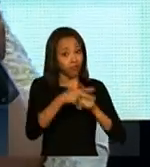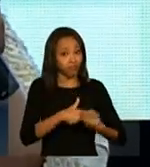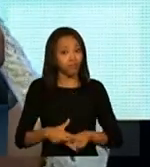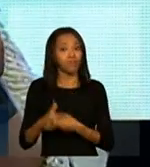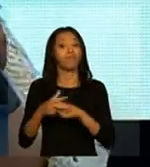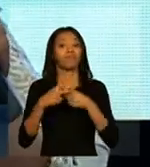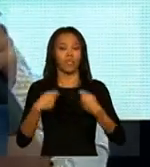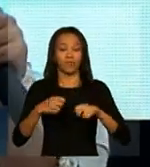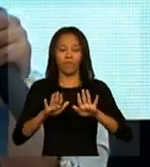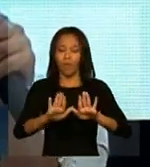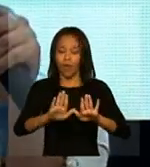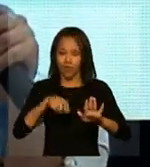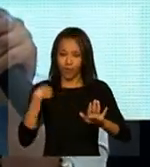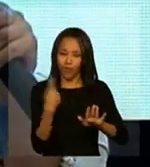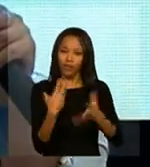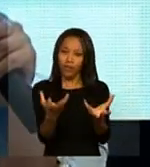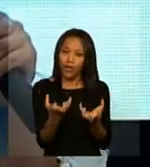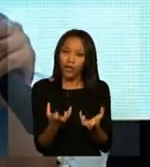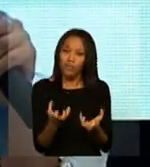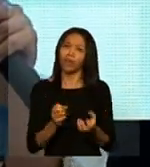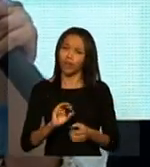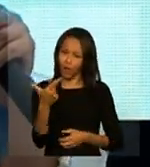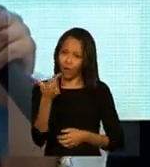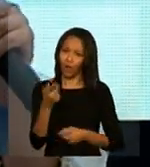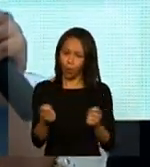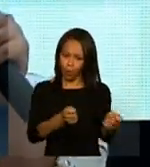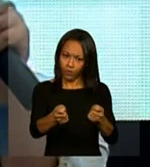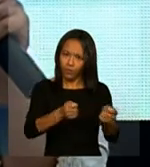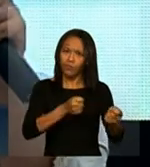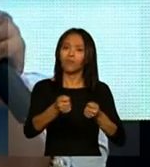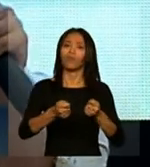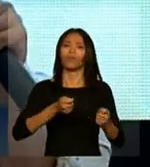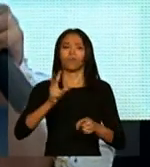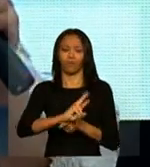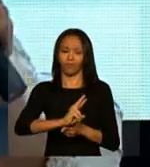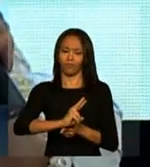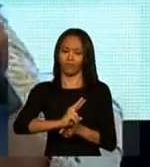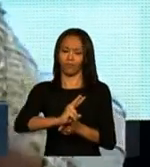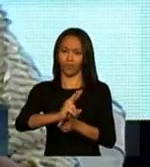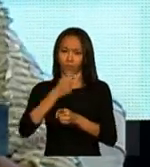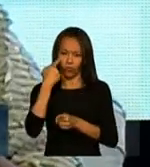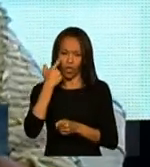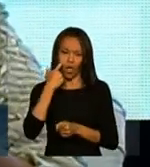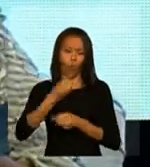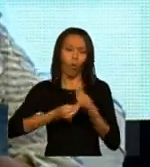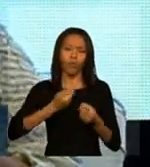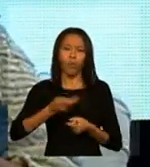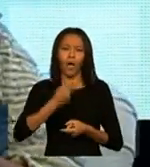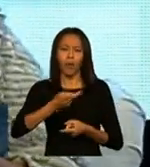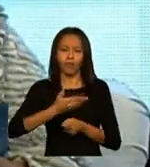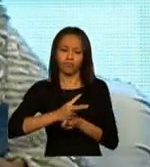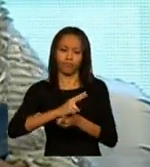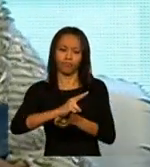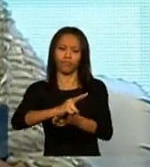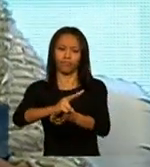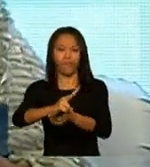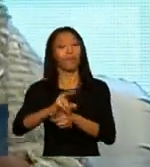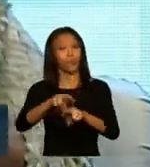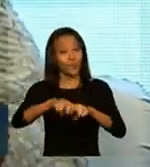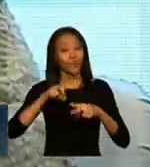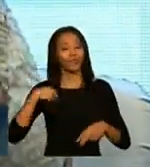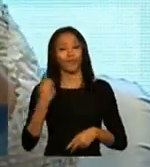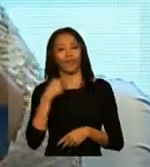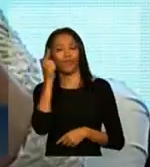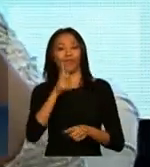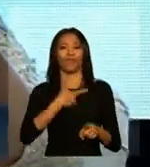aprimorados, mas nós queremos controle, sim. Nós queremos fazer monitoramento, nós queremos ter sistema, e é nisso que nós estamos avançando.